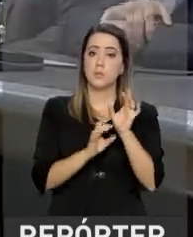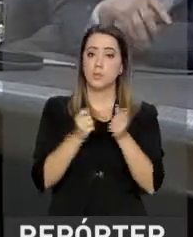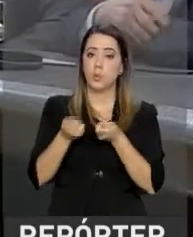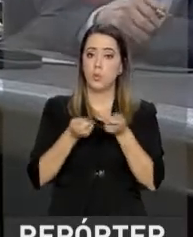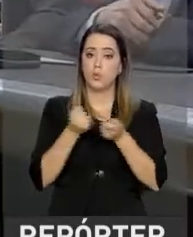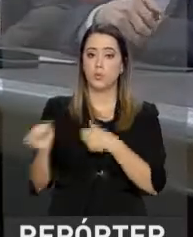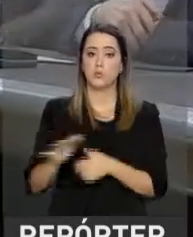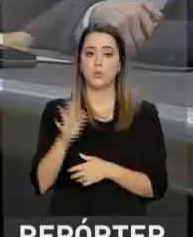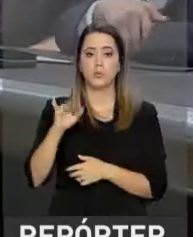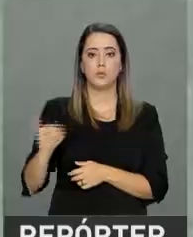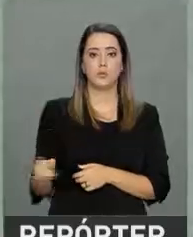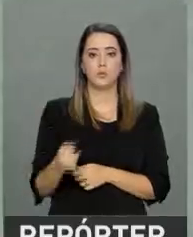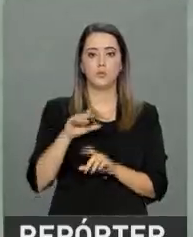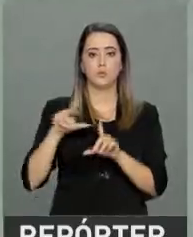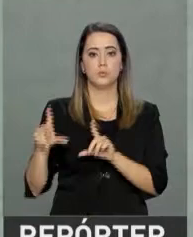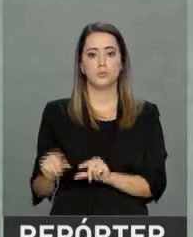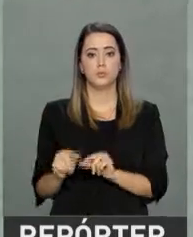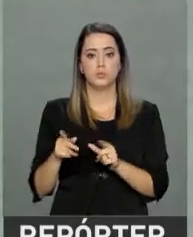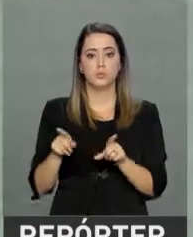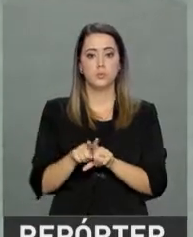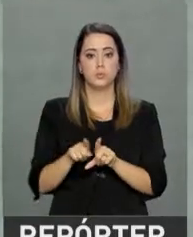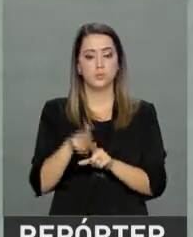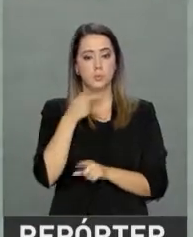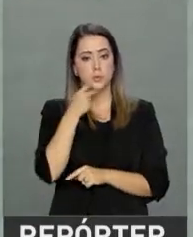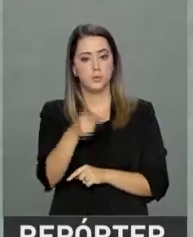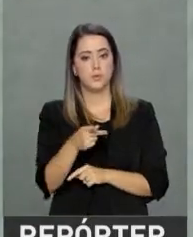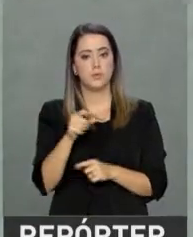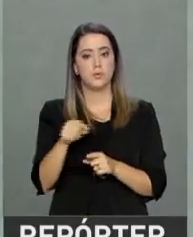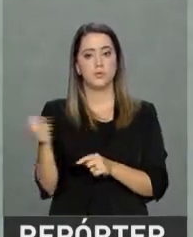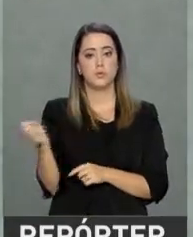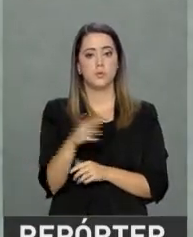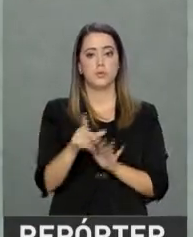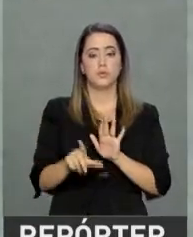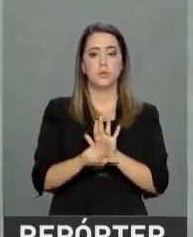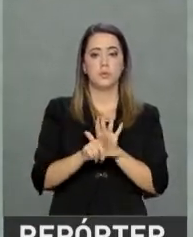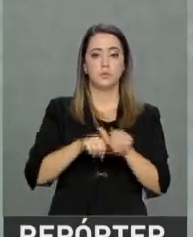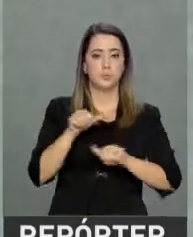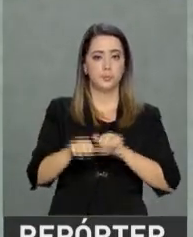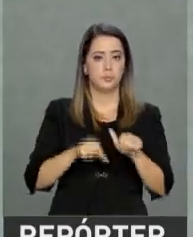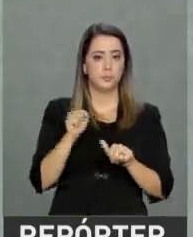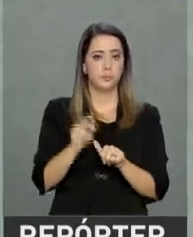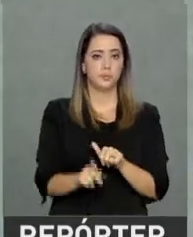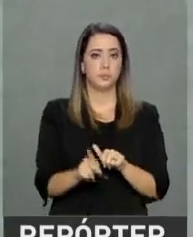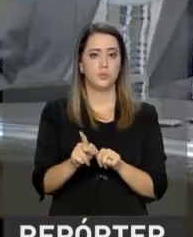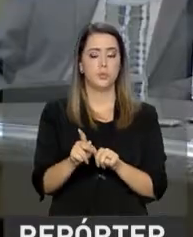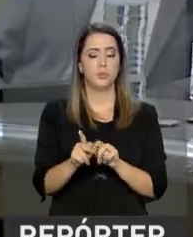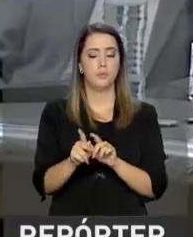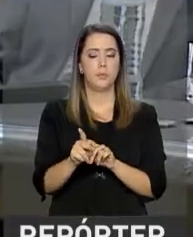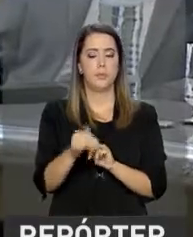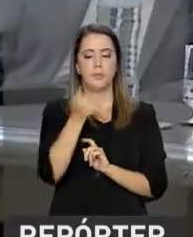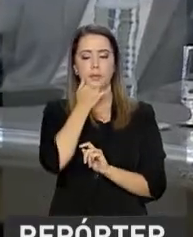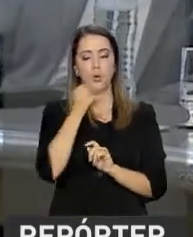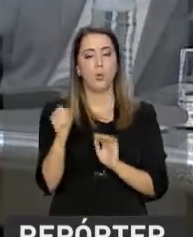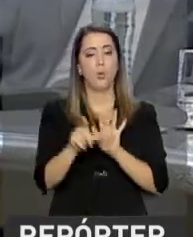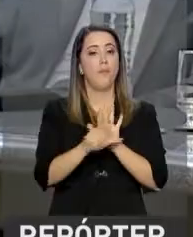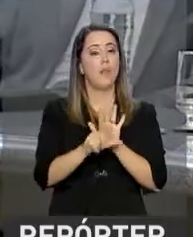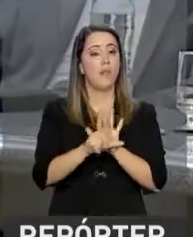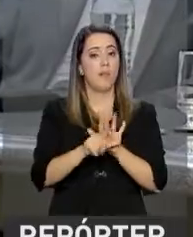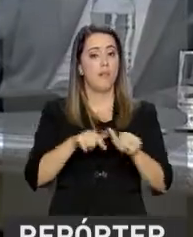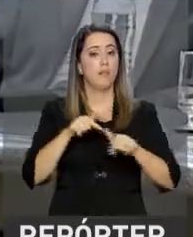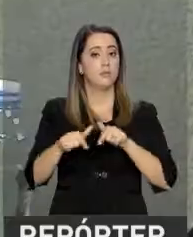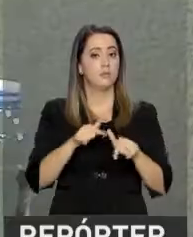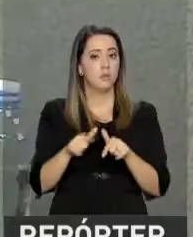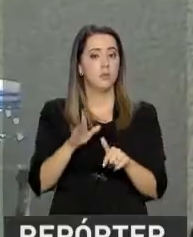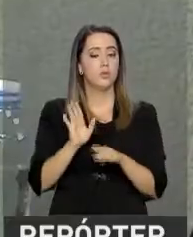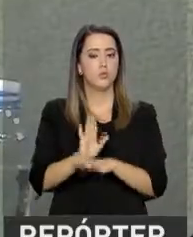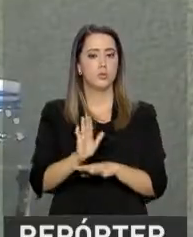e os juros baixos. Temer também defendeu que a modernização trabalhista já contribuiu para gerar empregos no